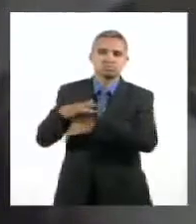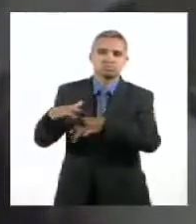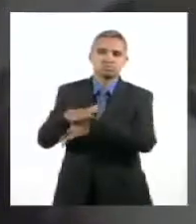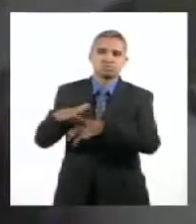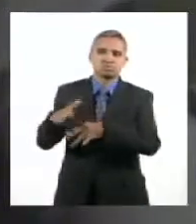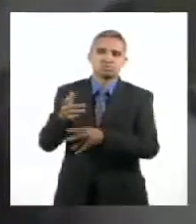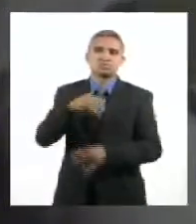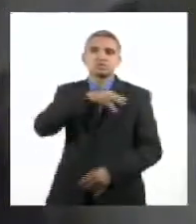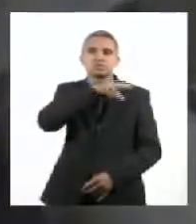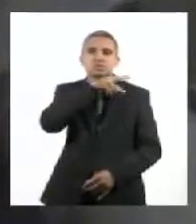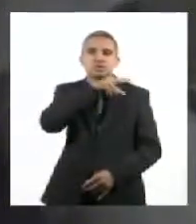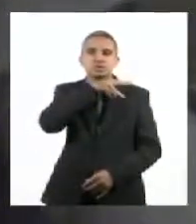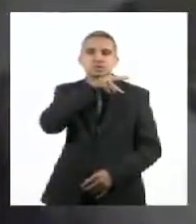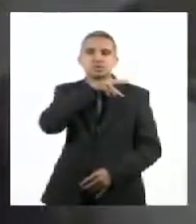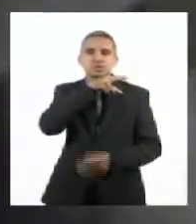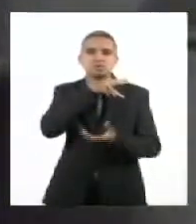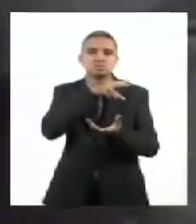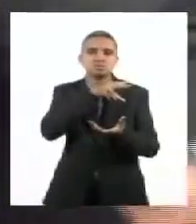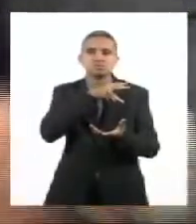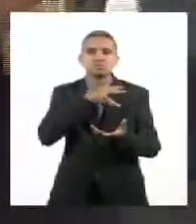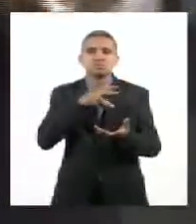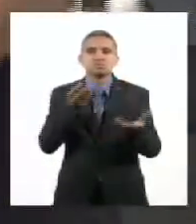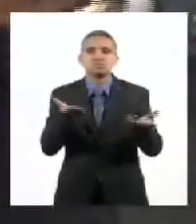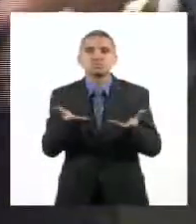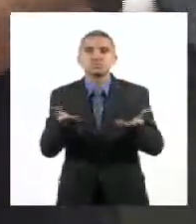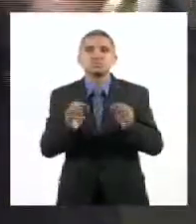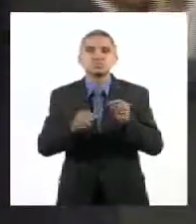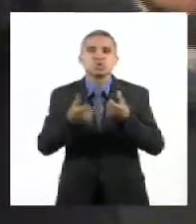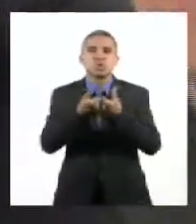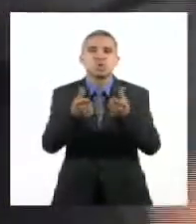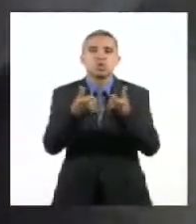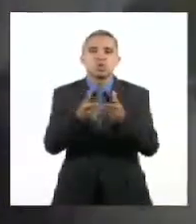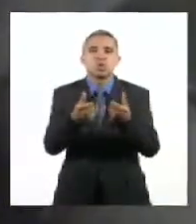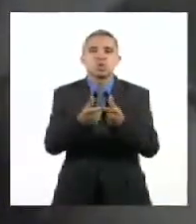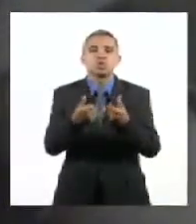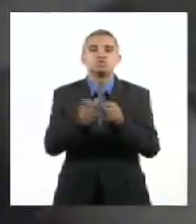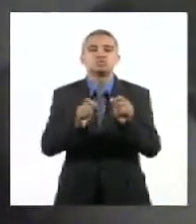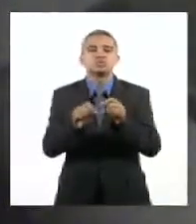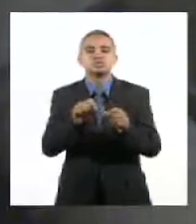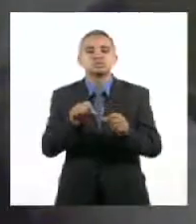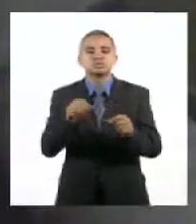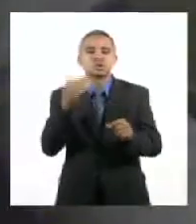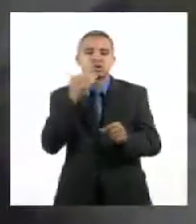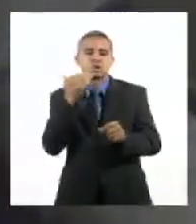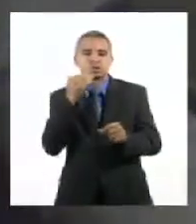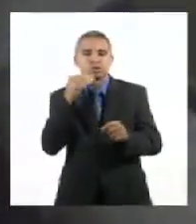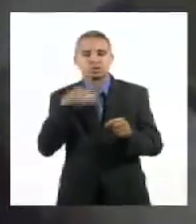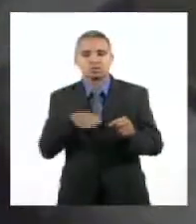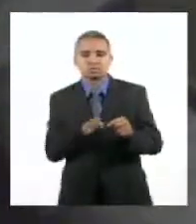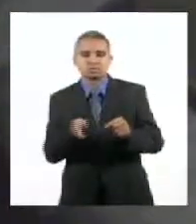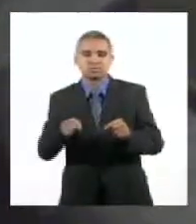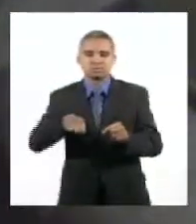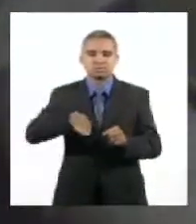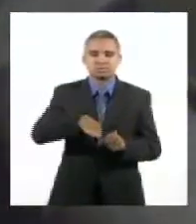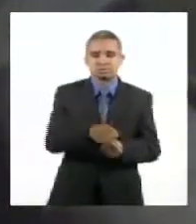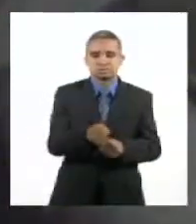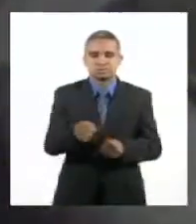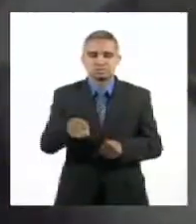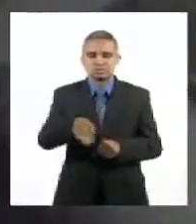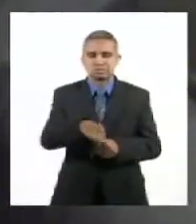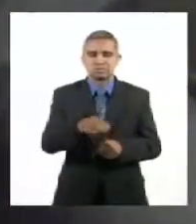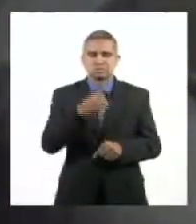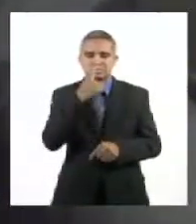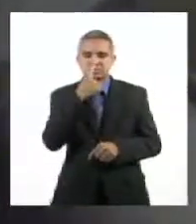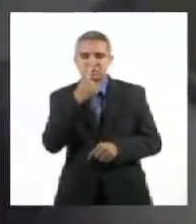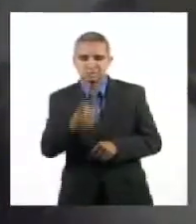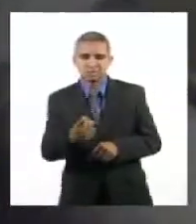Maiobão. O Maiobão hoje você anda, ônibus está atolando na avenida principal, para Vossa Excelência ter ideia como está lá de lixo,